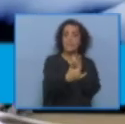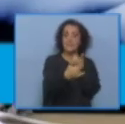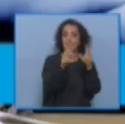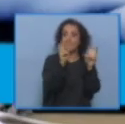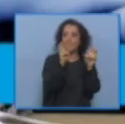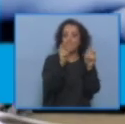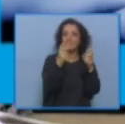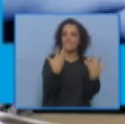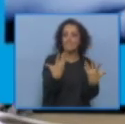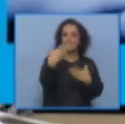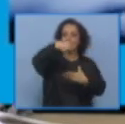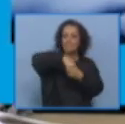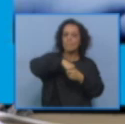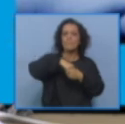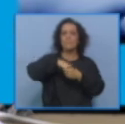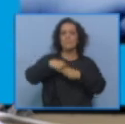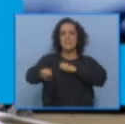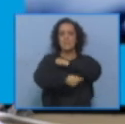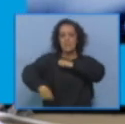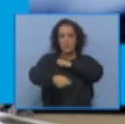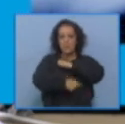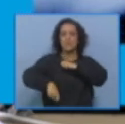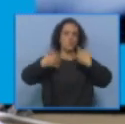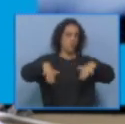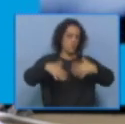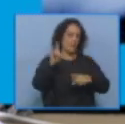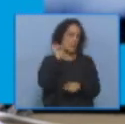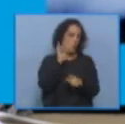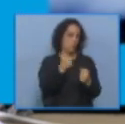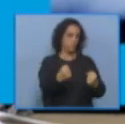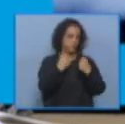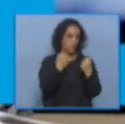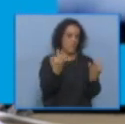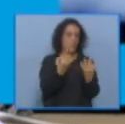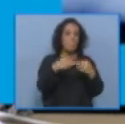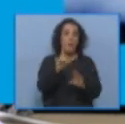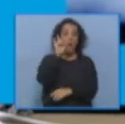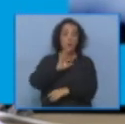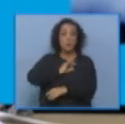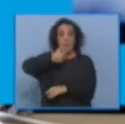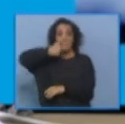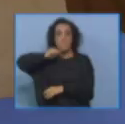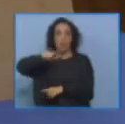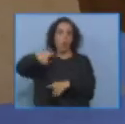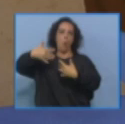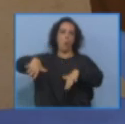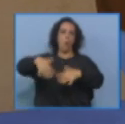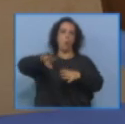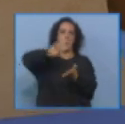assim, ainda na CDU, muito importante, mas é a senhora Merkel uma figura-chave que